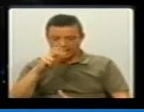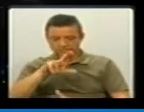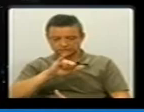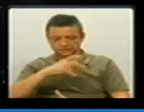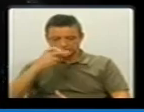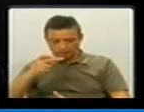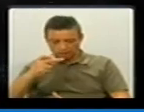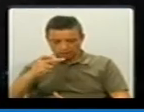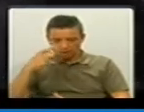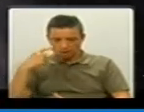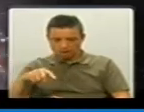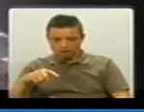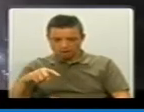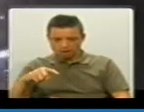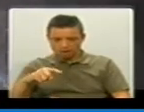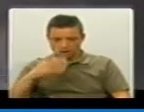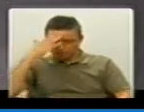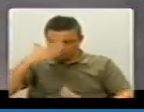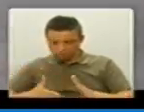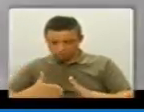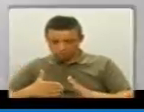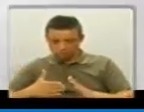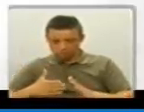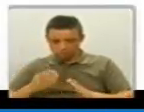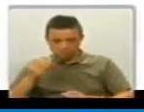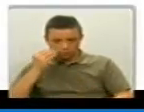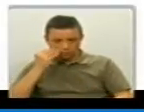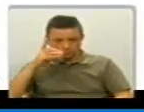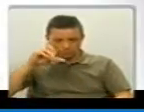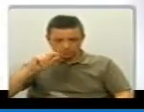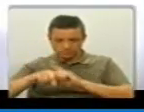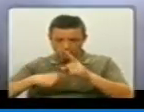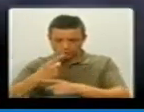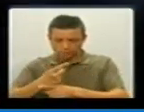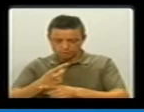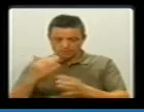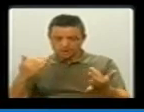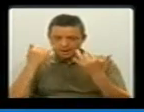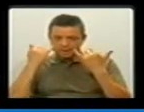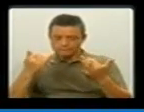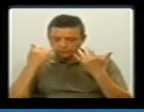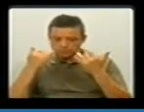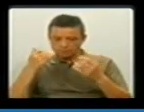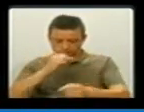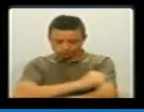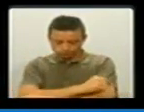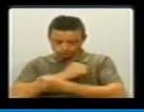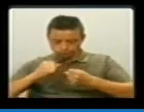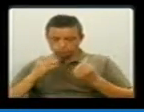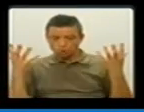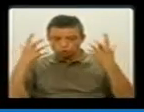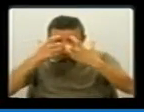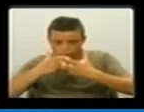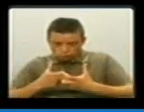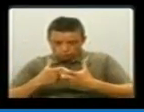de eventos catastróficos, como também para nos dar outras informações sobre as chamadas explosões escuras. Vamos